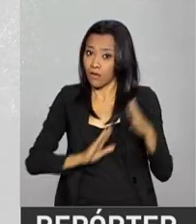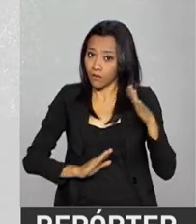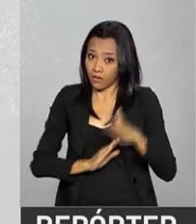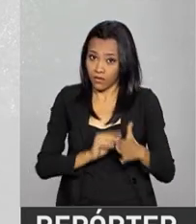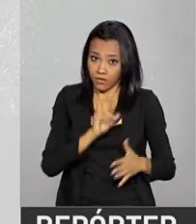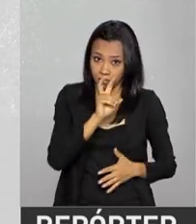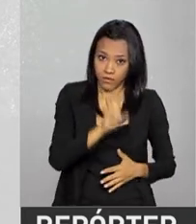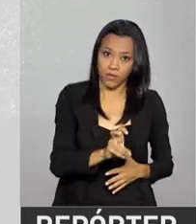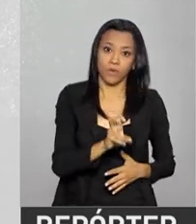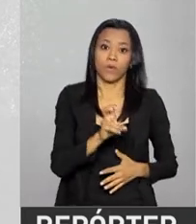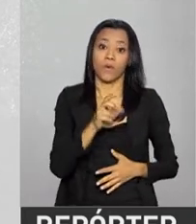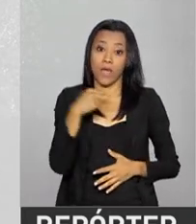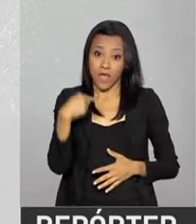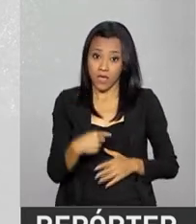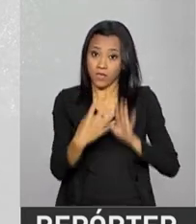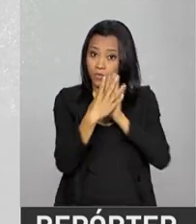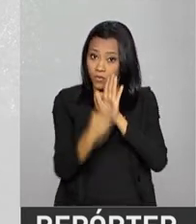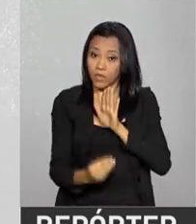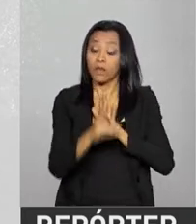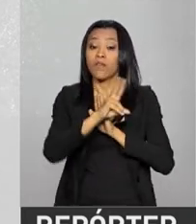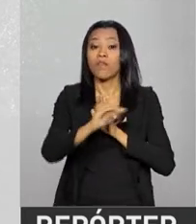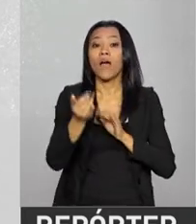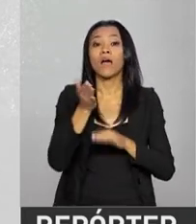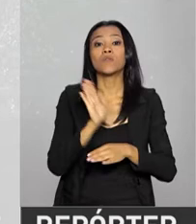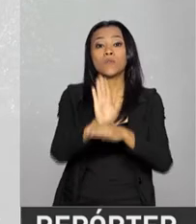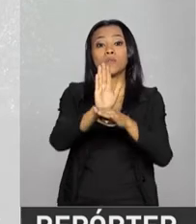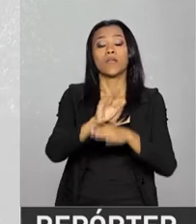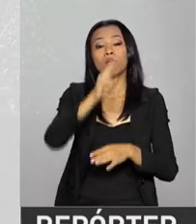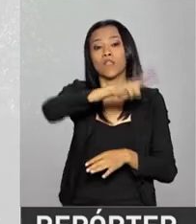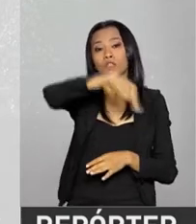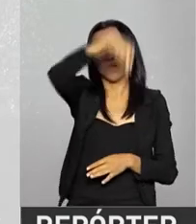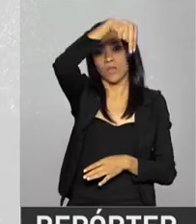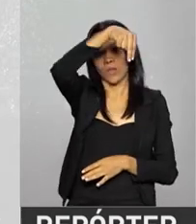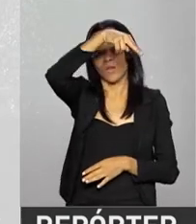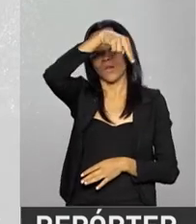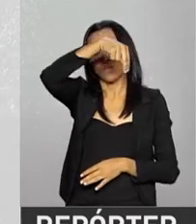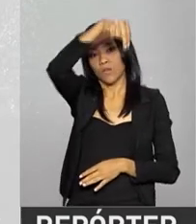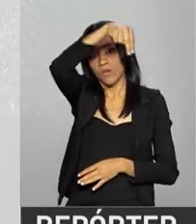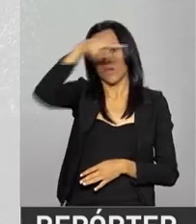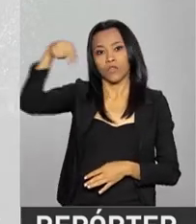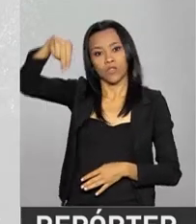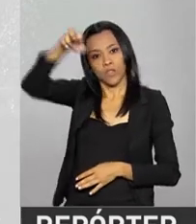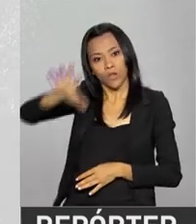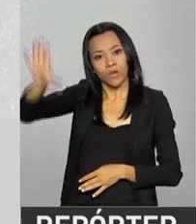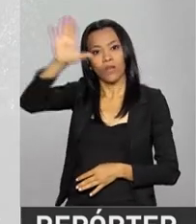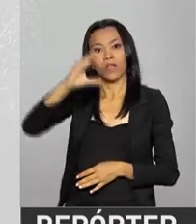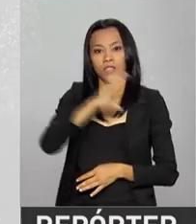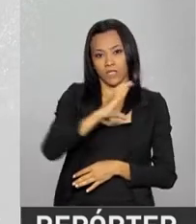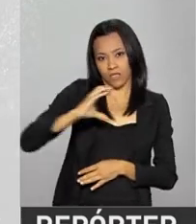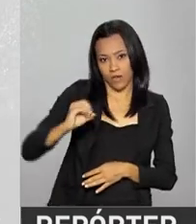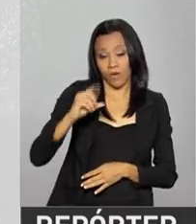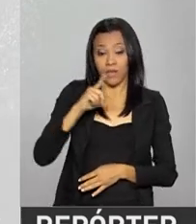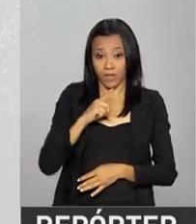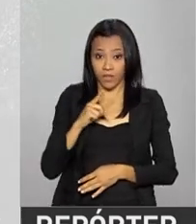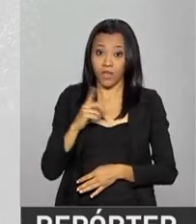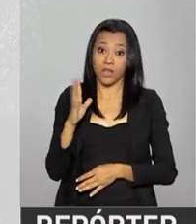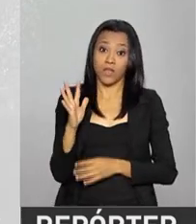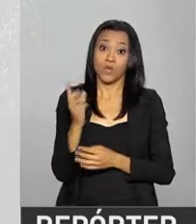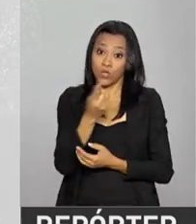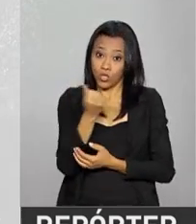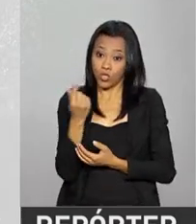mínimos essa modalidade vai atender as regiões norte nordeste e centro oeste e conta com recursos dos fundos constitucionais